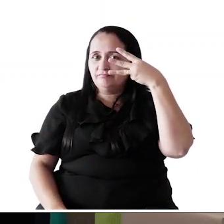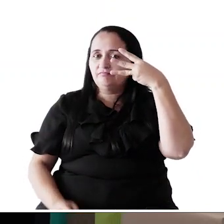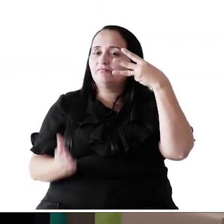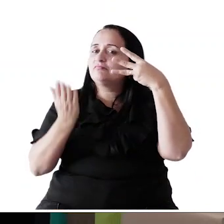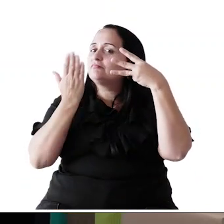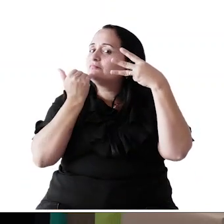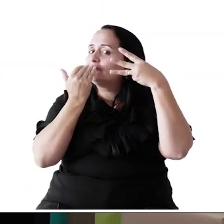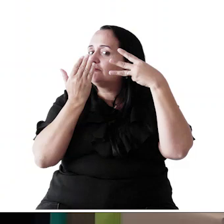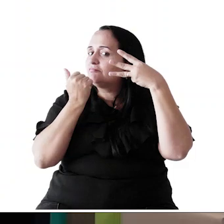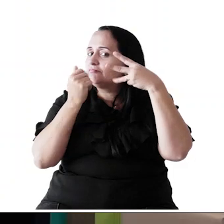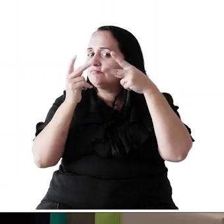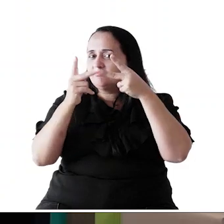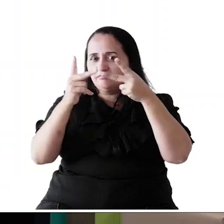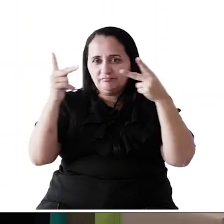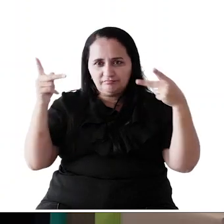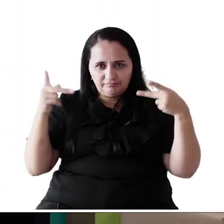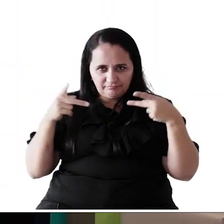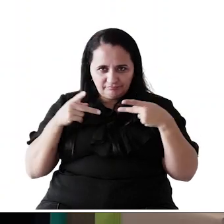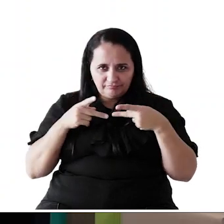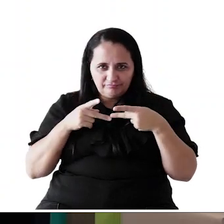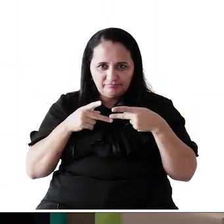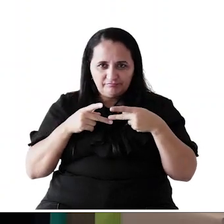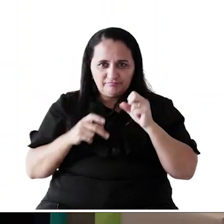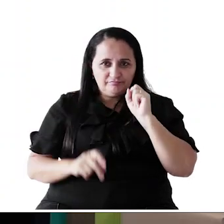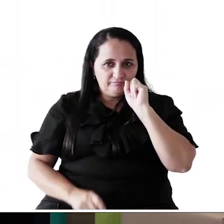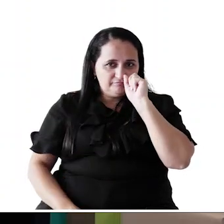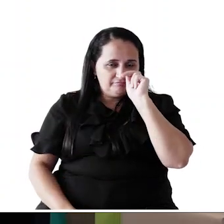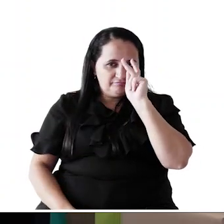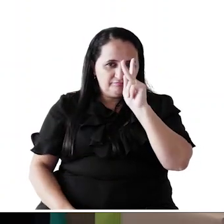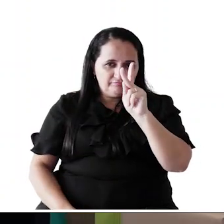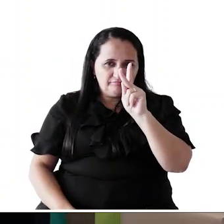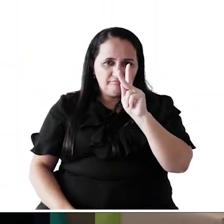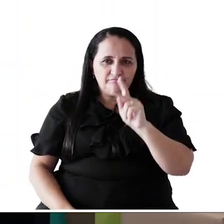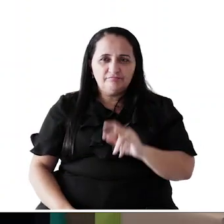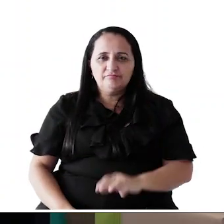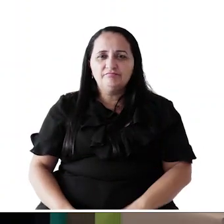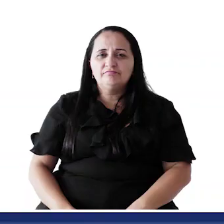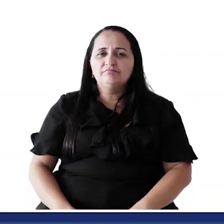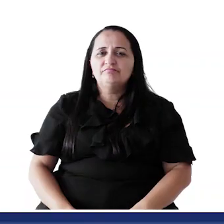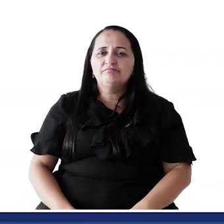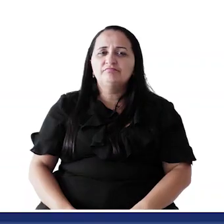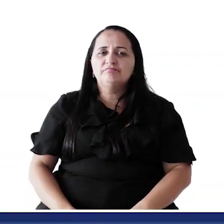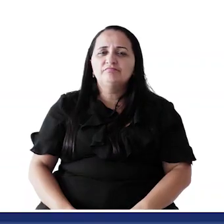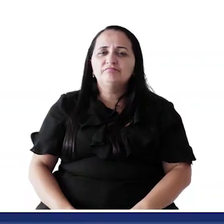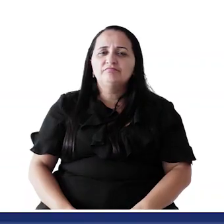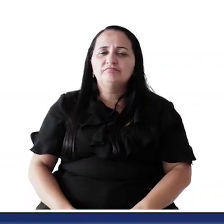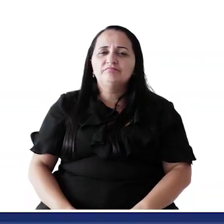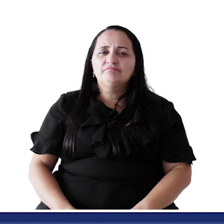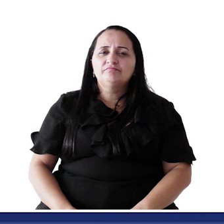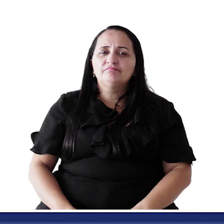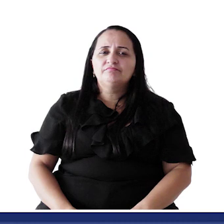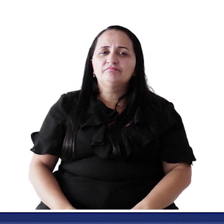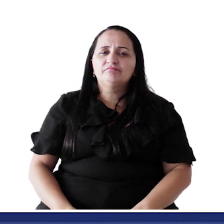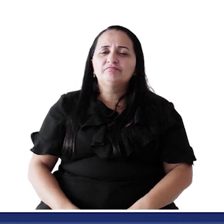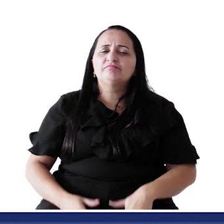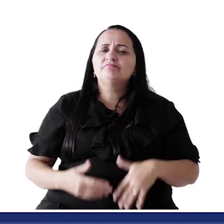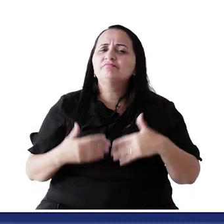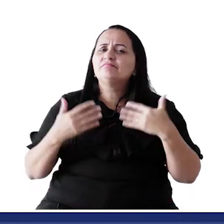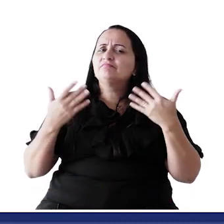3 partes foram comidas, ok? Então, Vamos ver o que é que a questão está